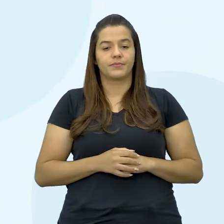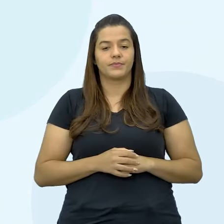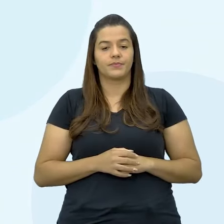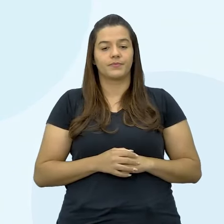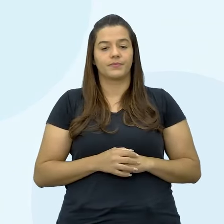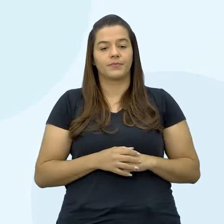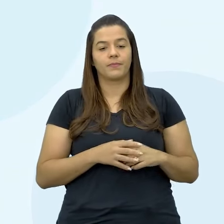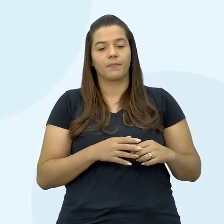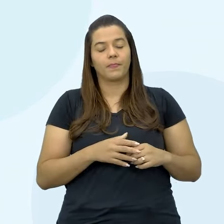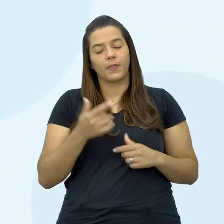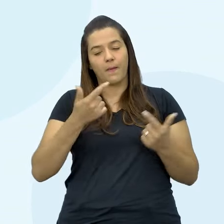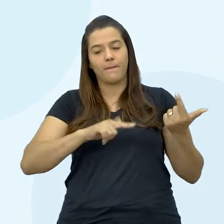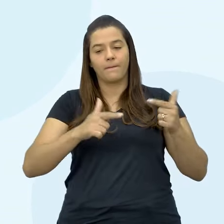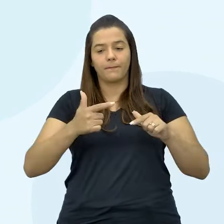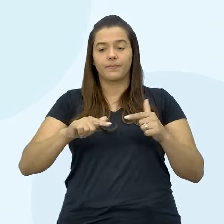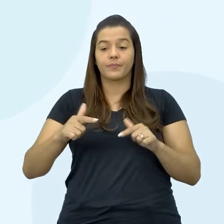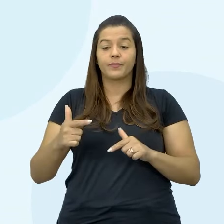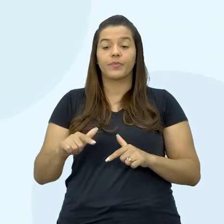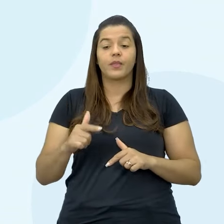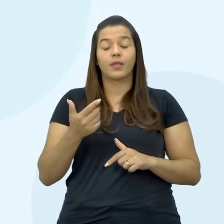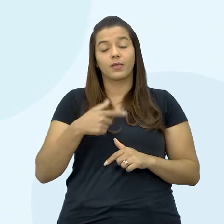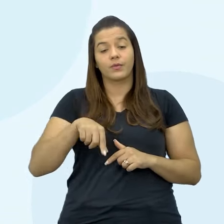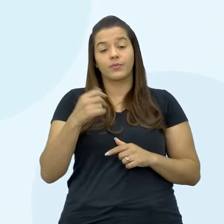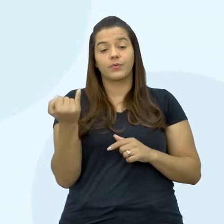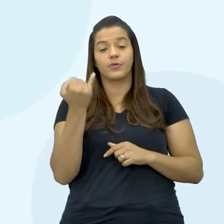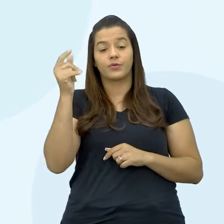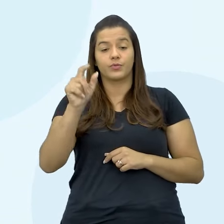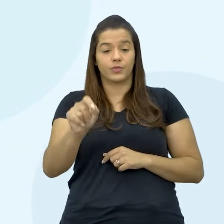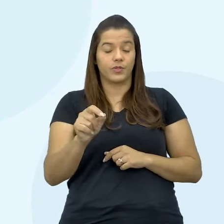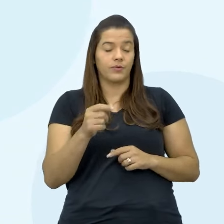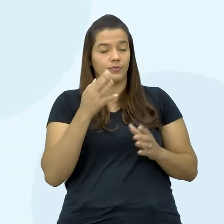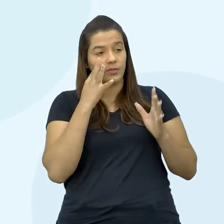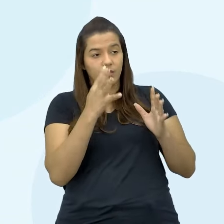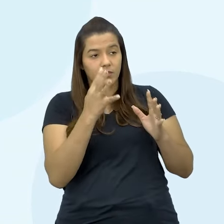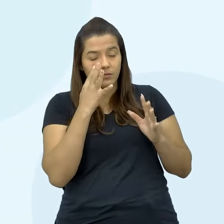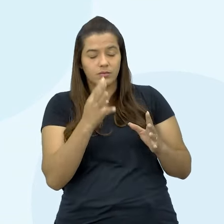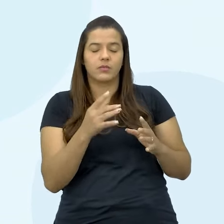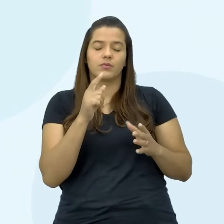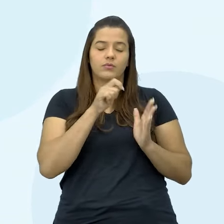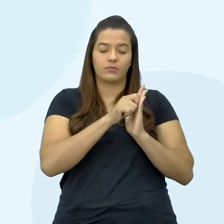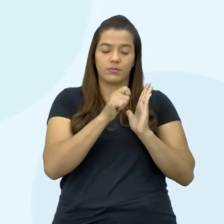e muito mais do que isso. O importante é ouvir e fazer anotações